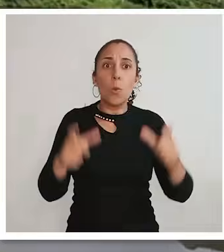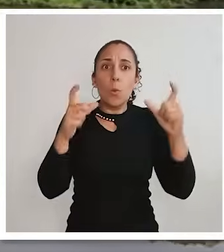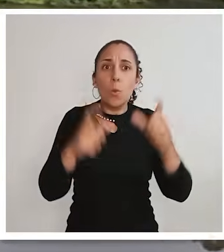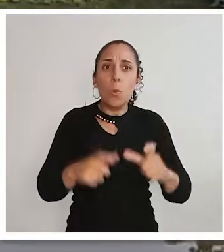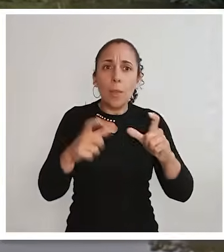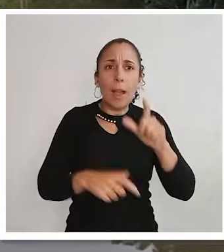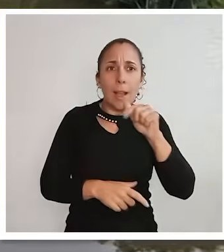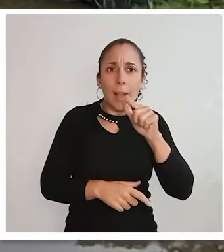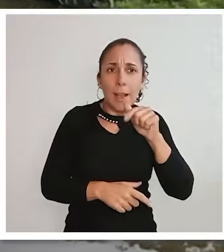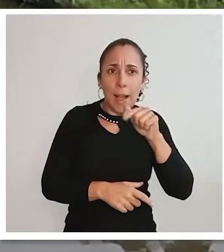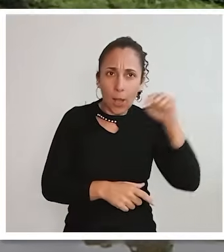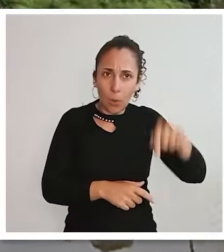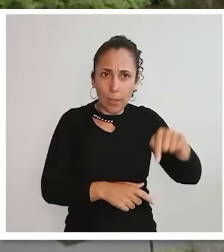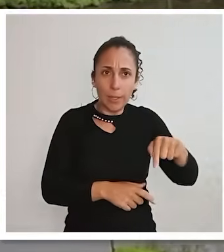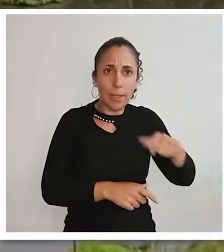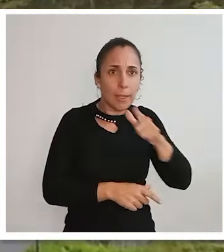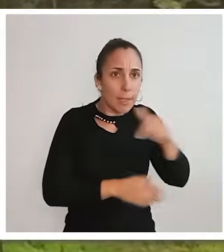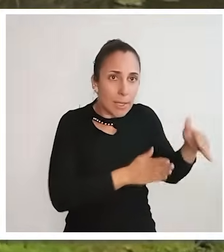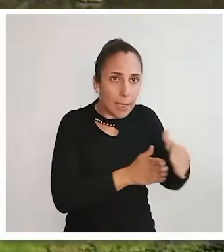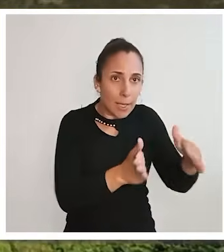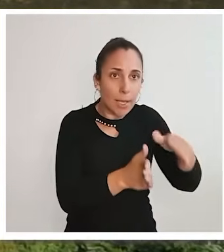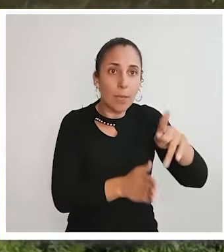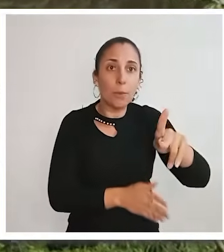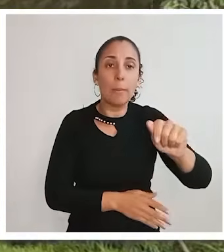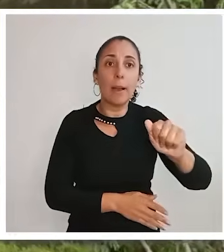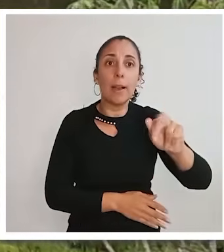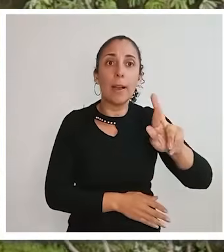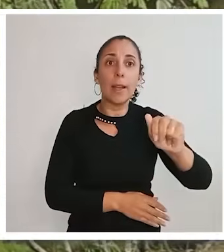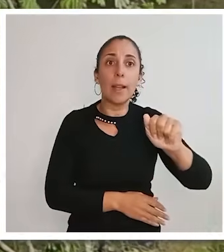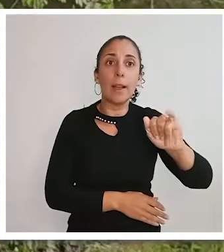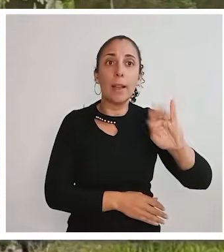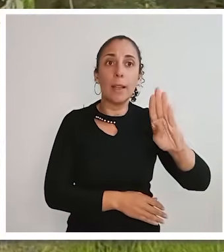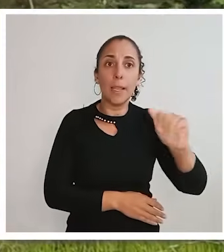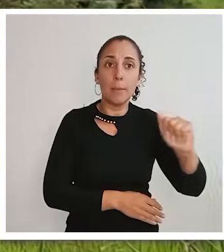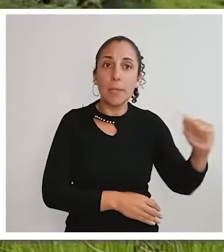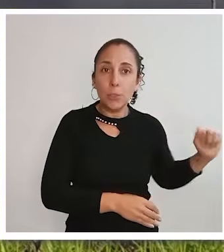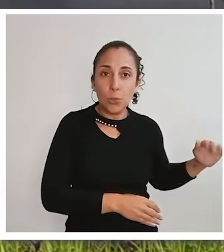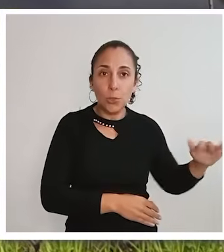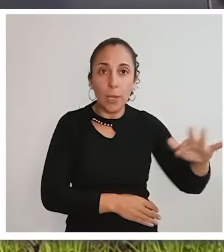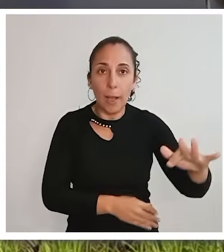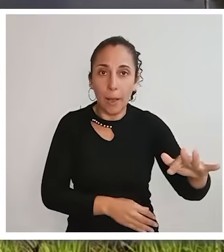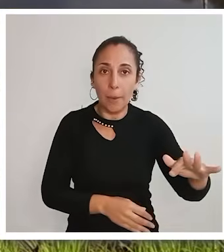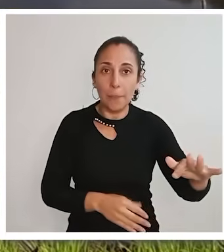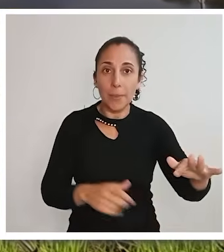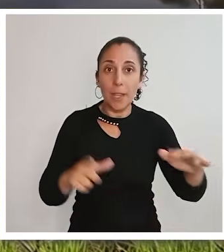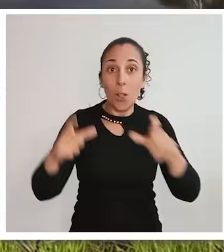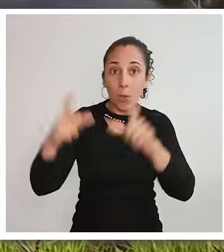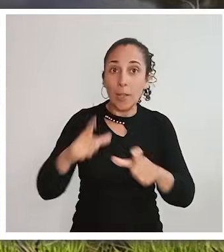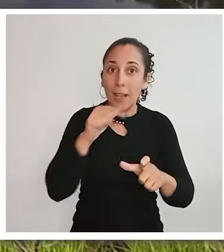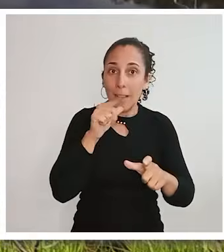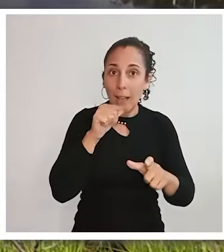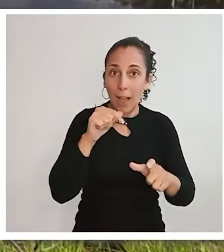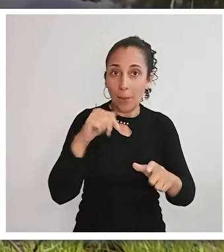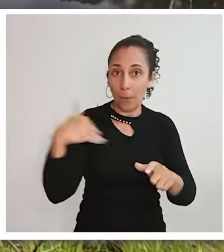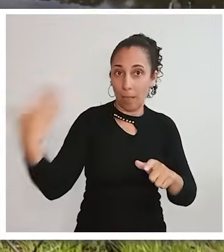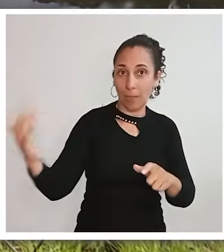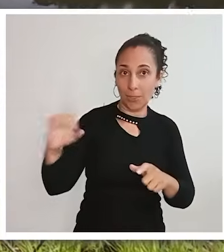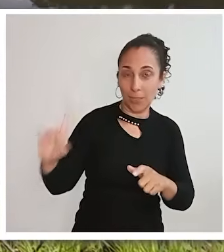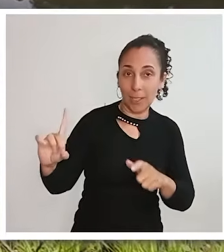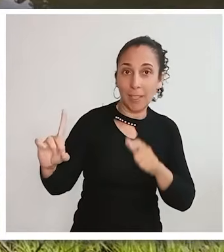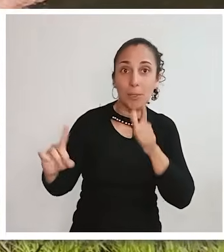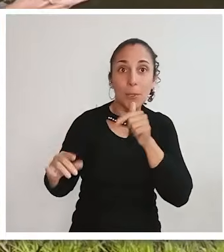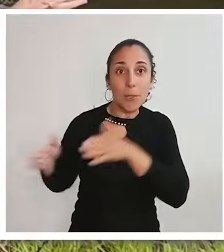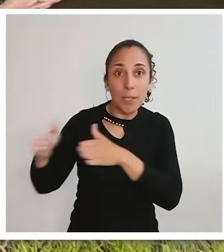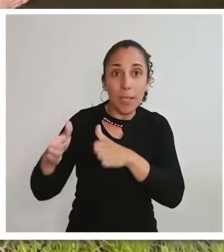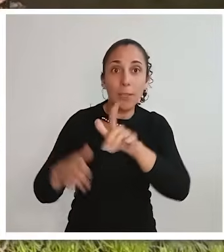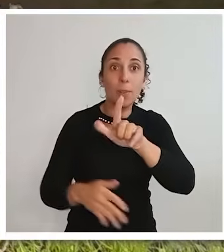do outro lado. Pelo seguinte, as águas do reservatório recebem as águas do Rio Paraíba do Sul. E do dique para a minha direita